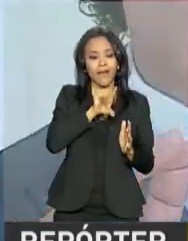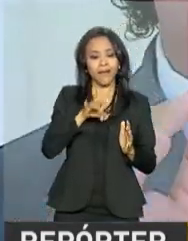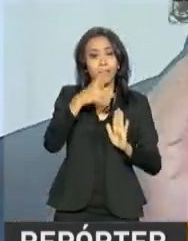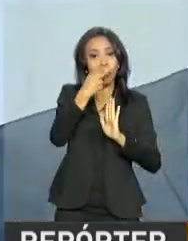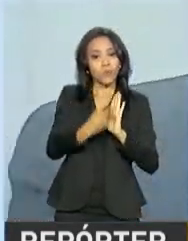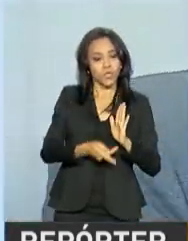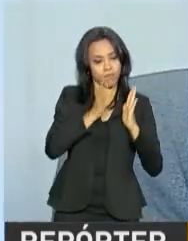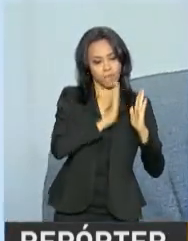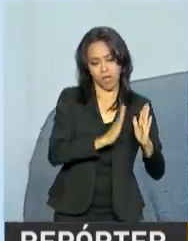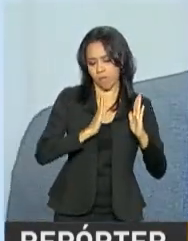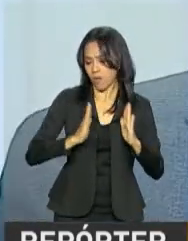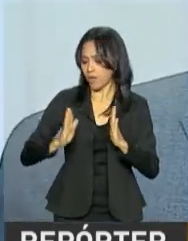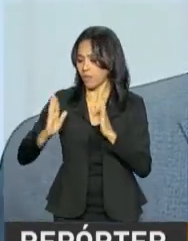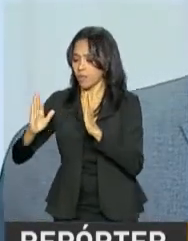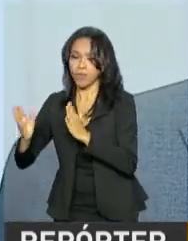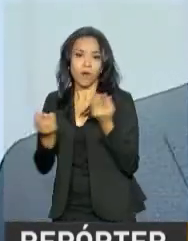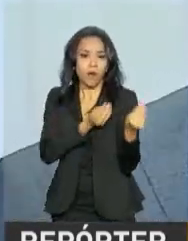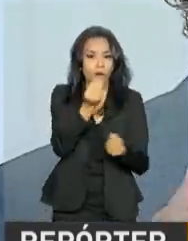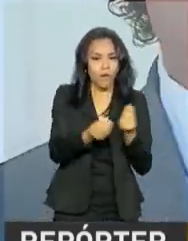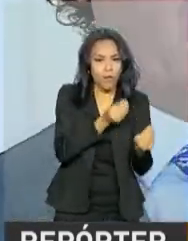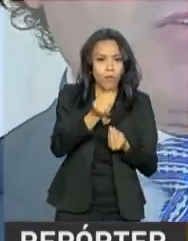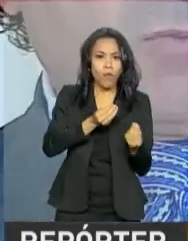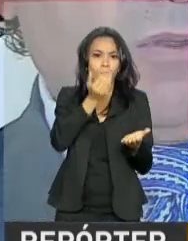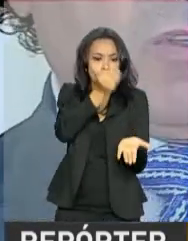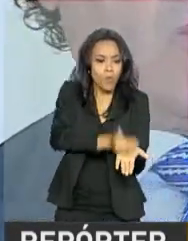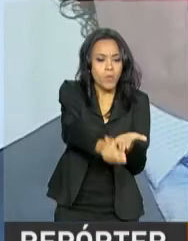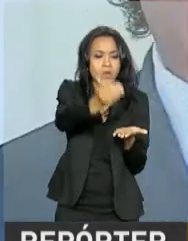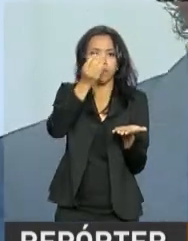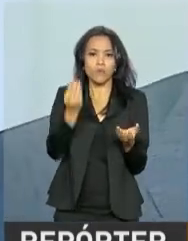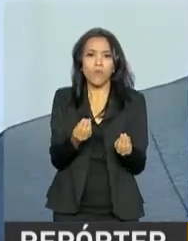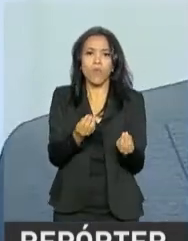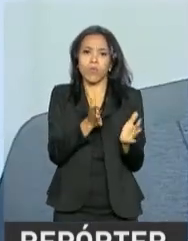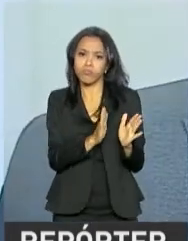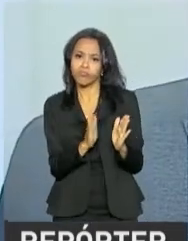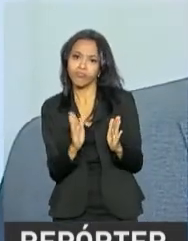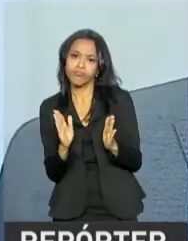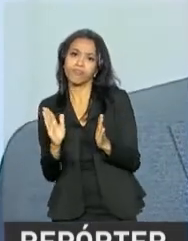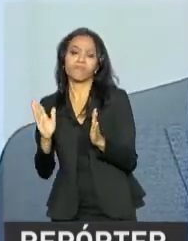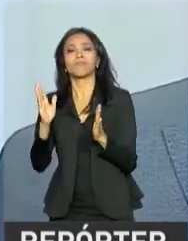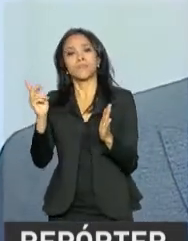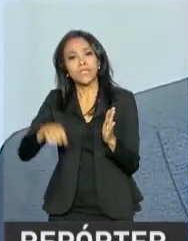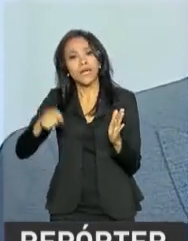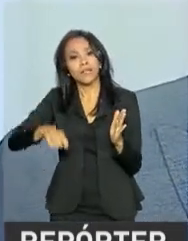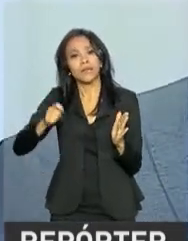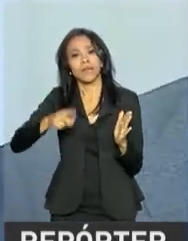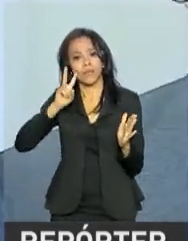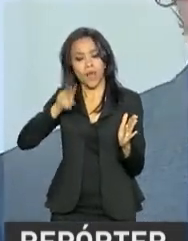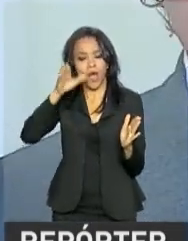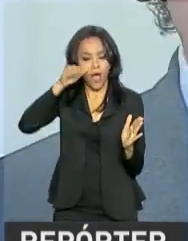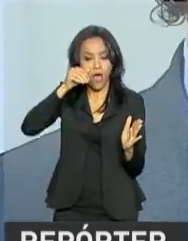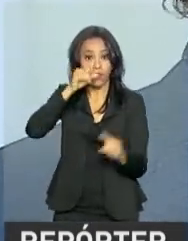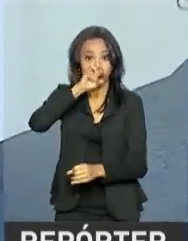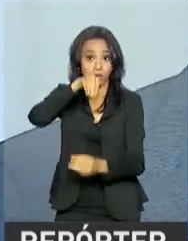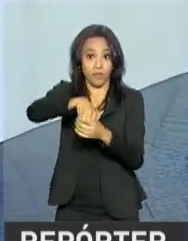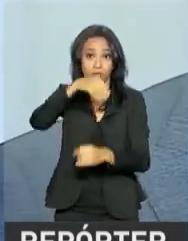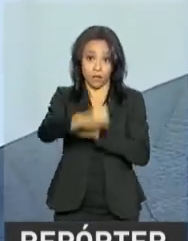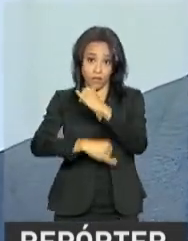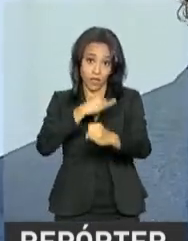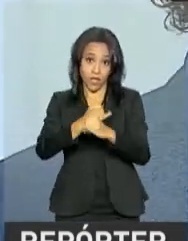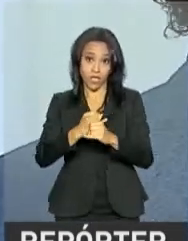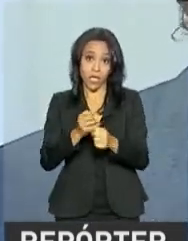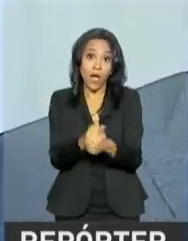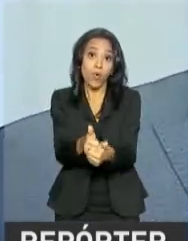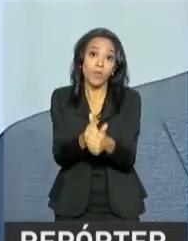desde a sua prospecção até a etapa de manutenção seja ele um projeto de relacionada à indústria imobiliária